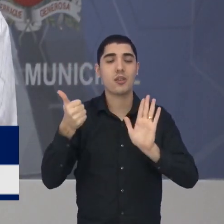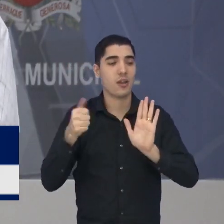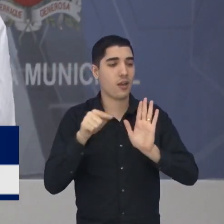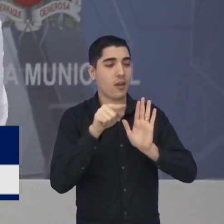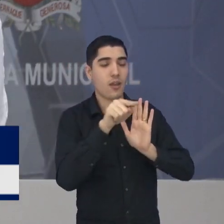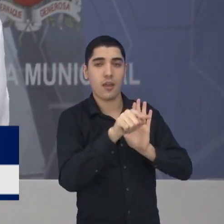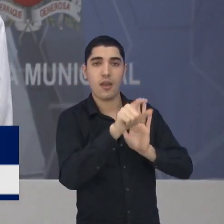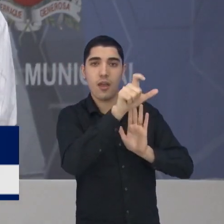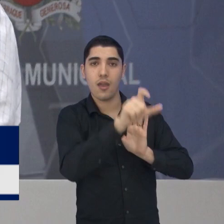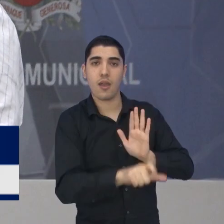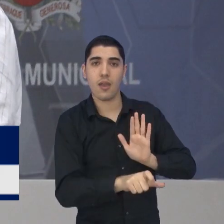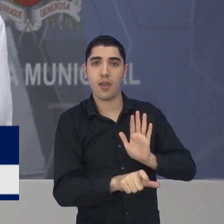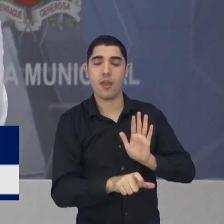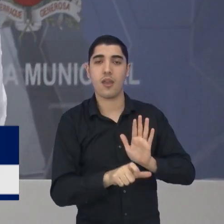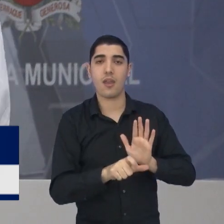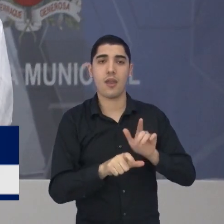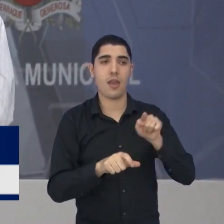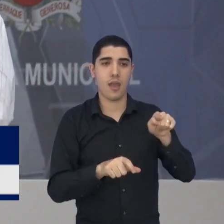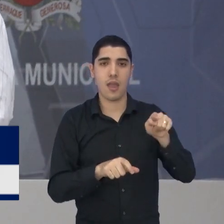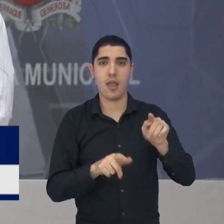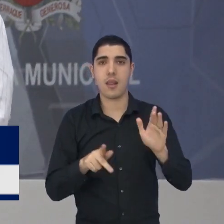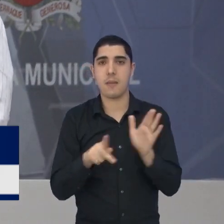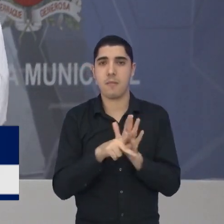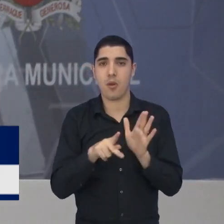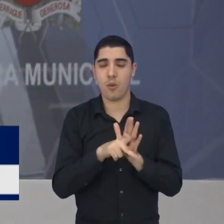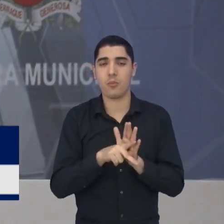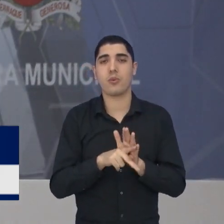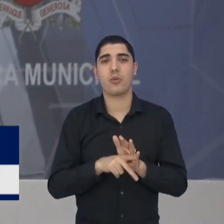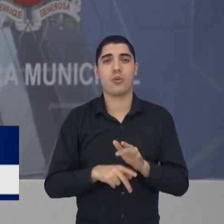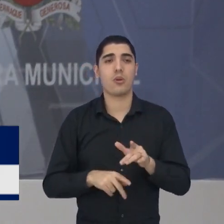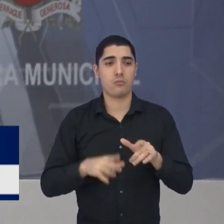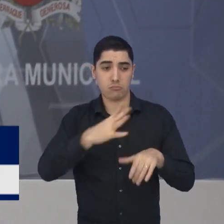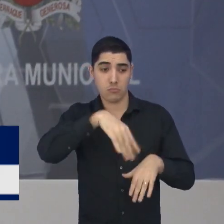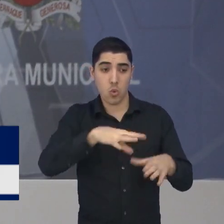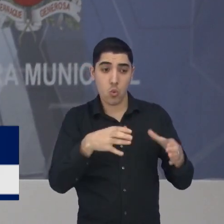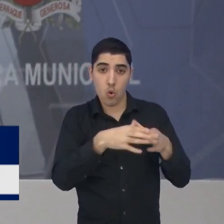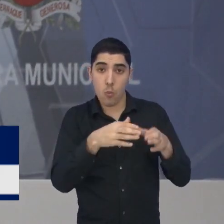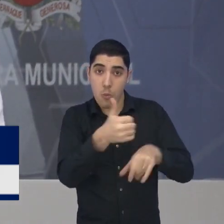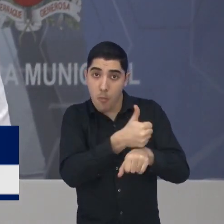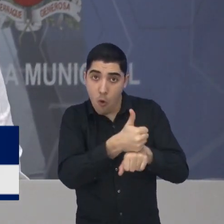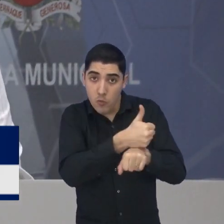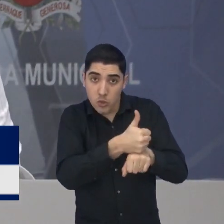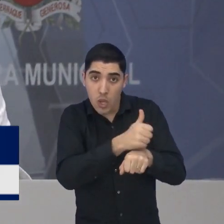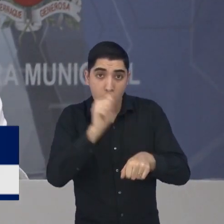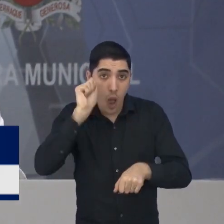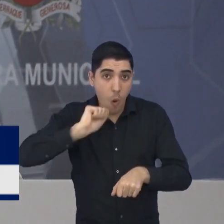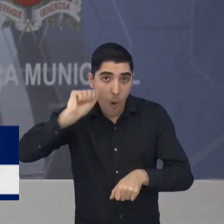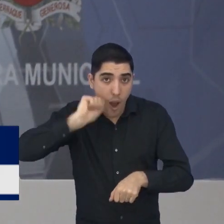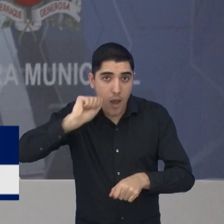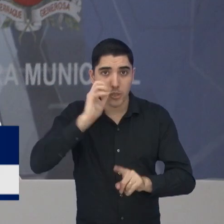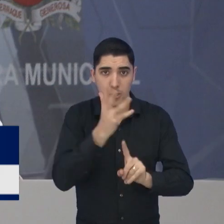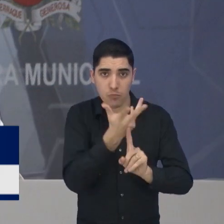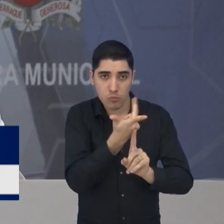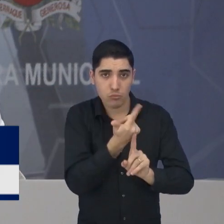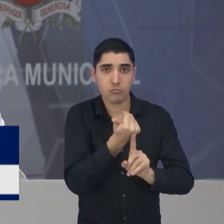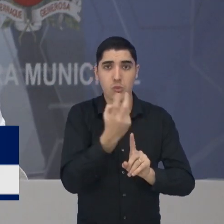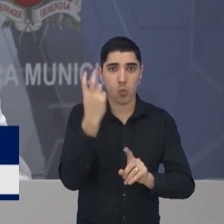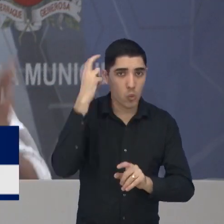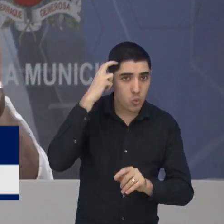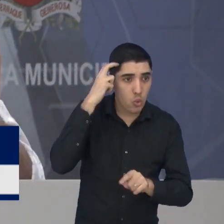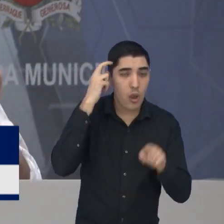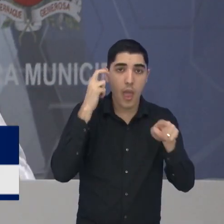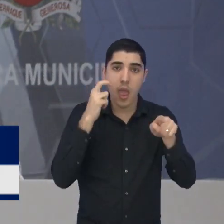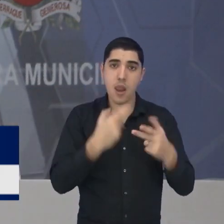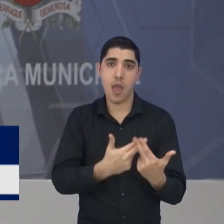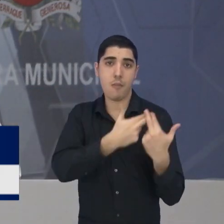a decisório, o poder deliberativo da classe interessada, que é a classe artística, a classe de cultura. E